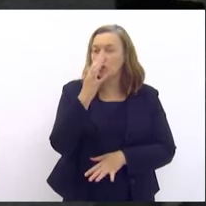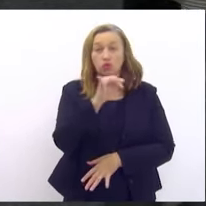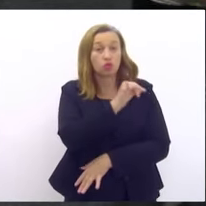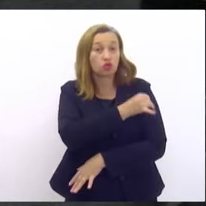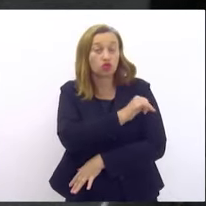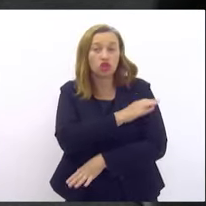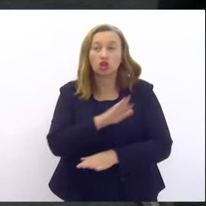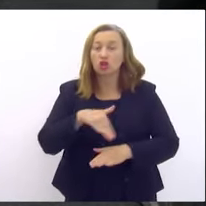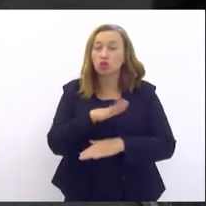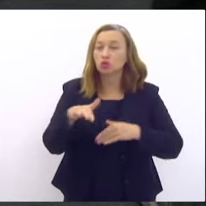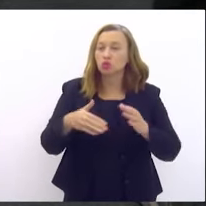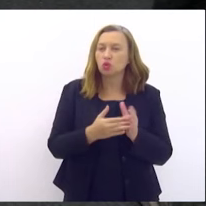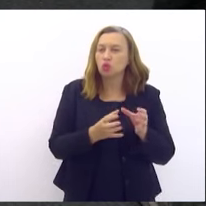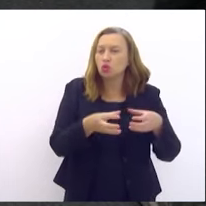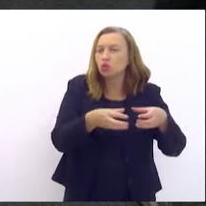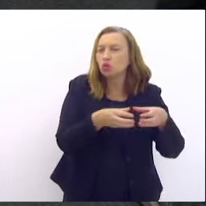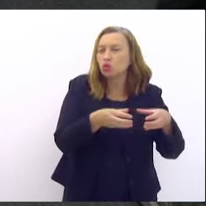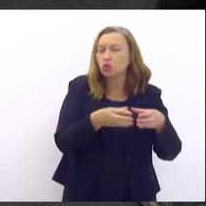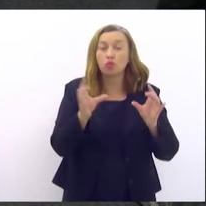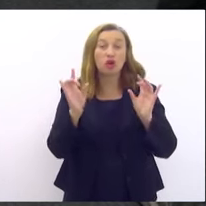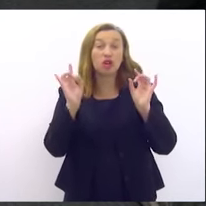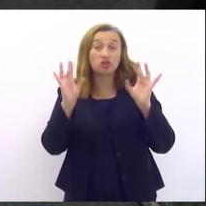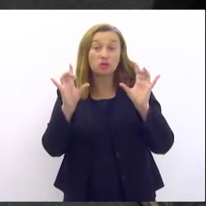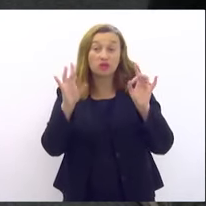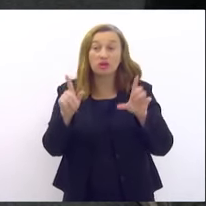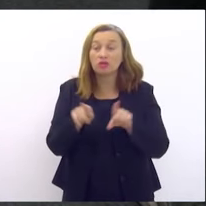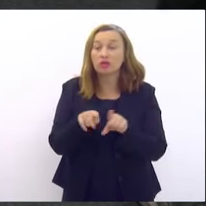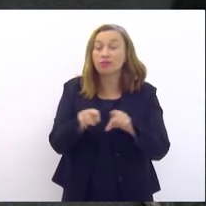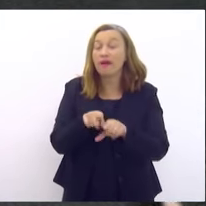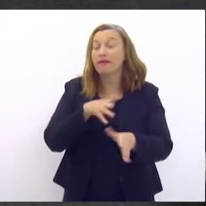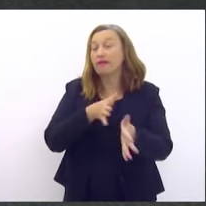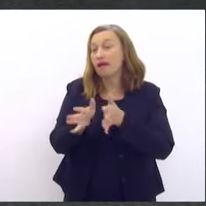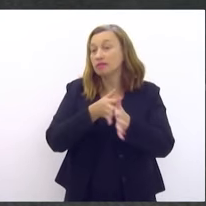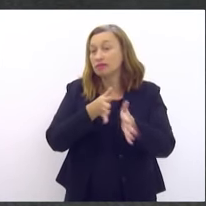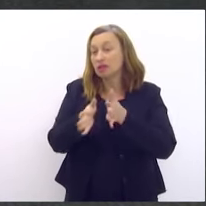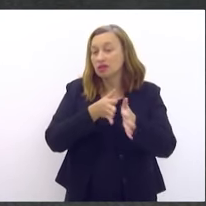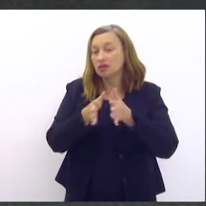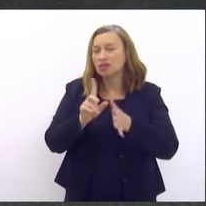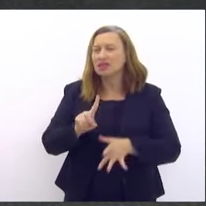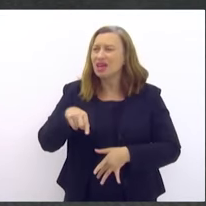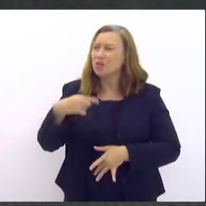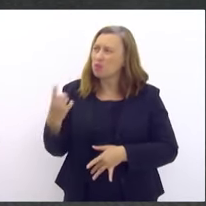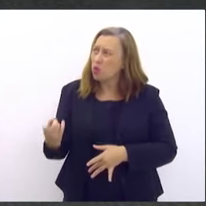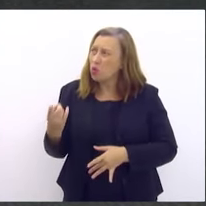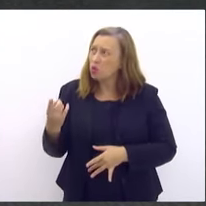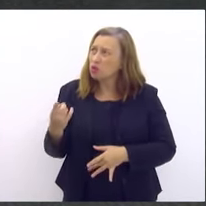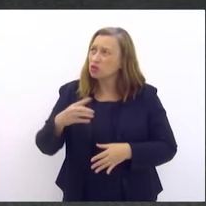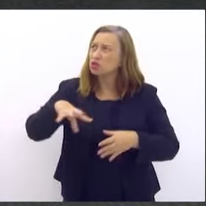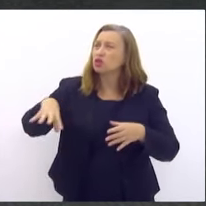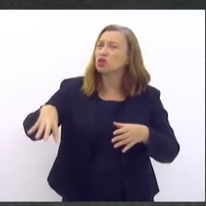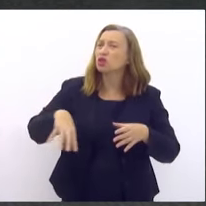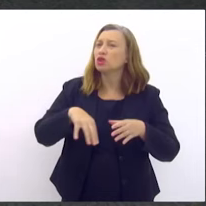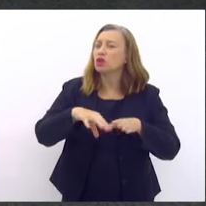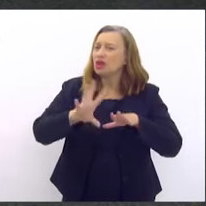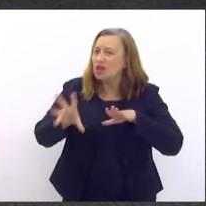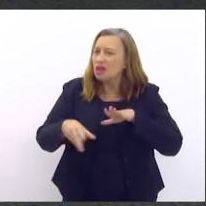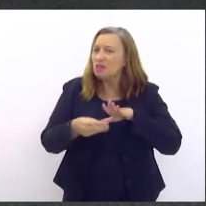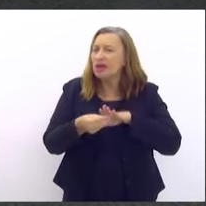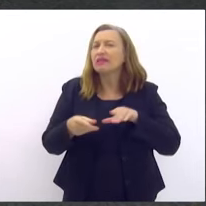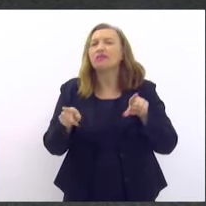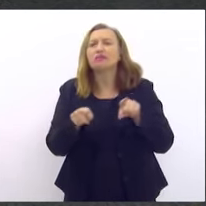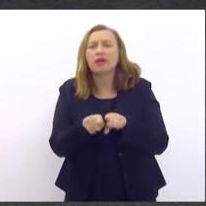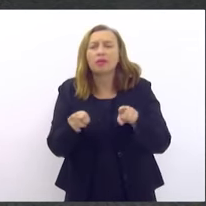grupo especial os outros grupos também de acesso depois foram colocadas emendas também